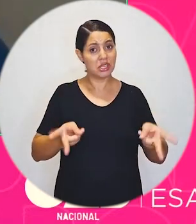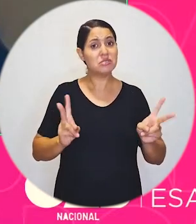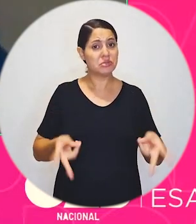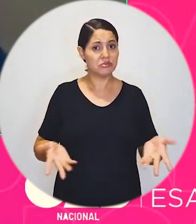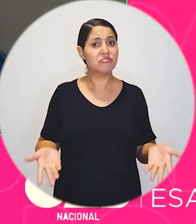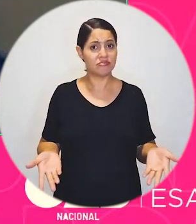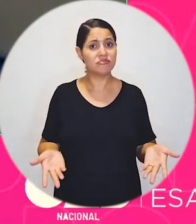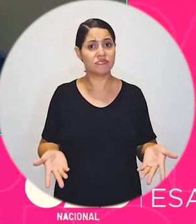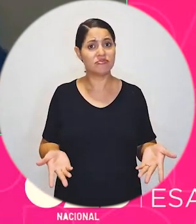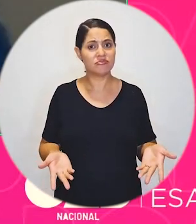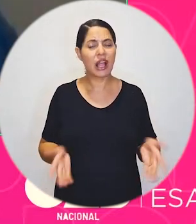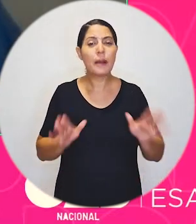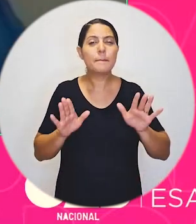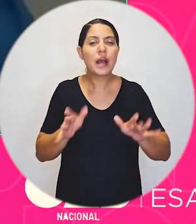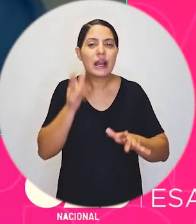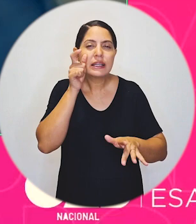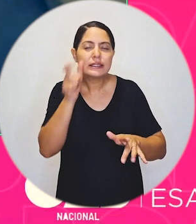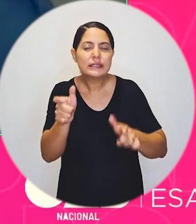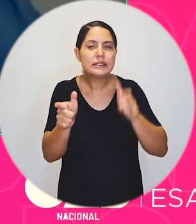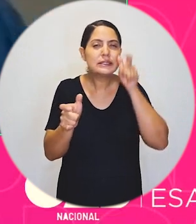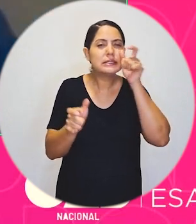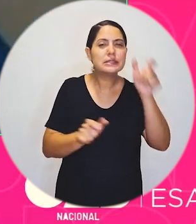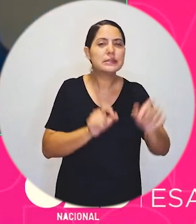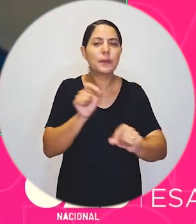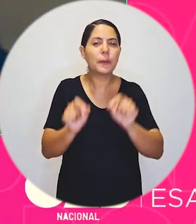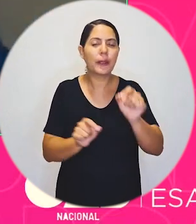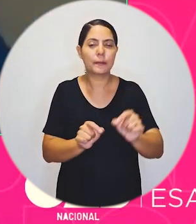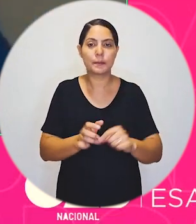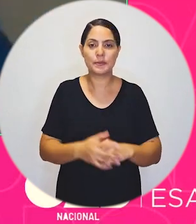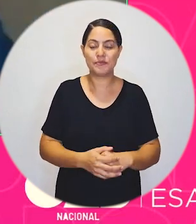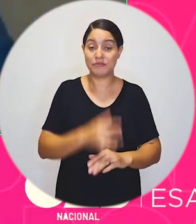feita. E o que é interessante notar aqui,